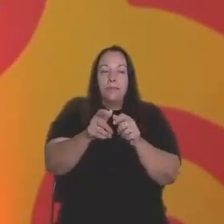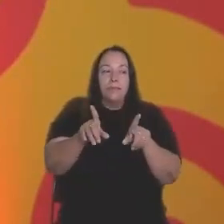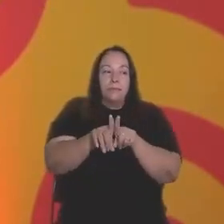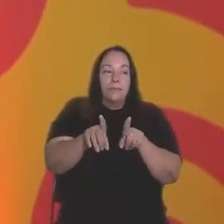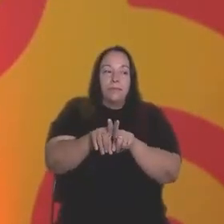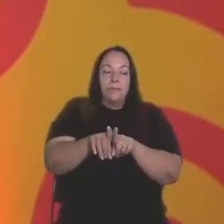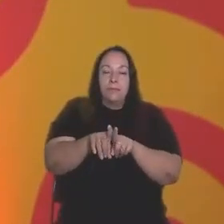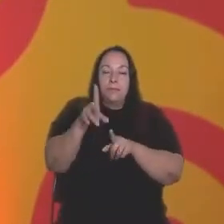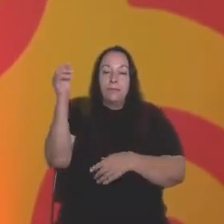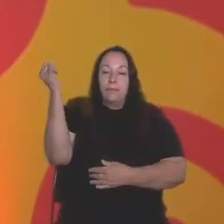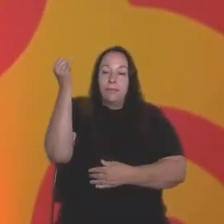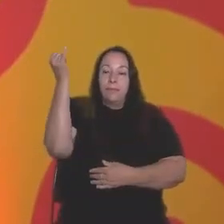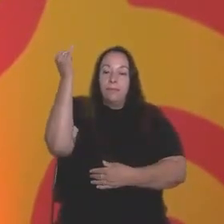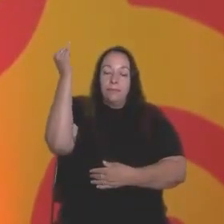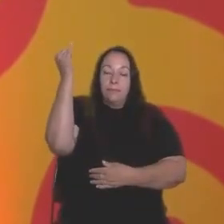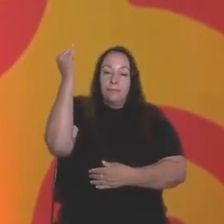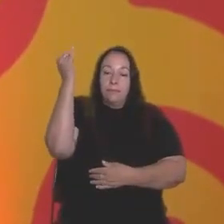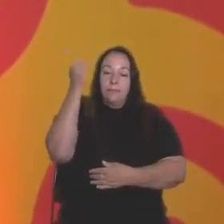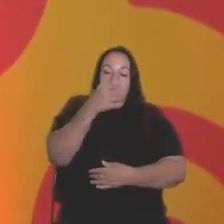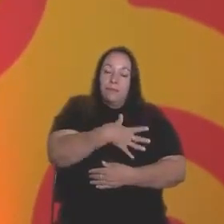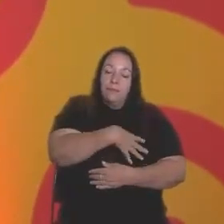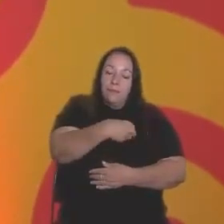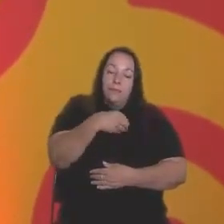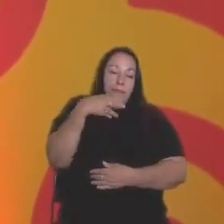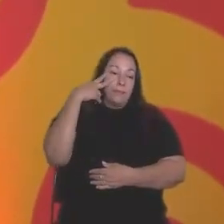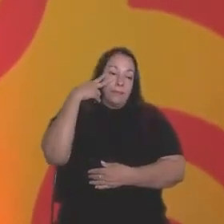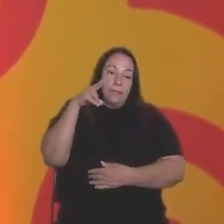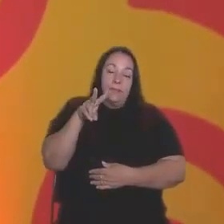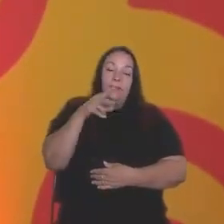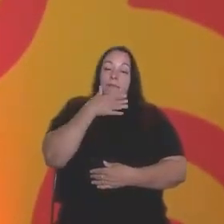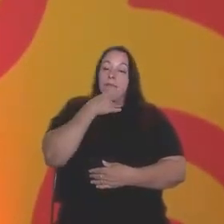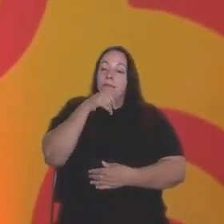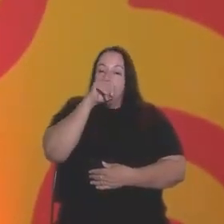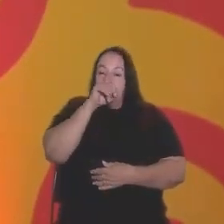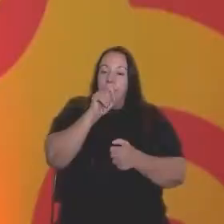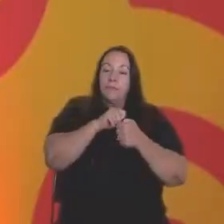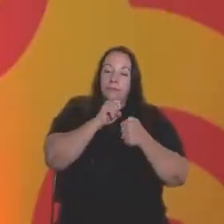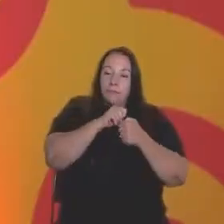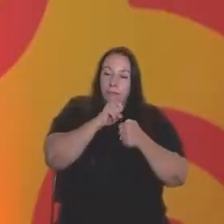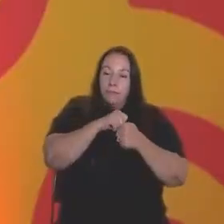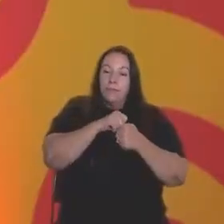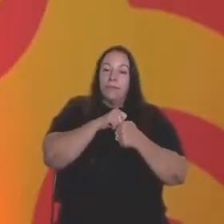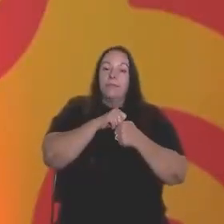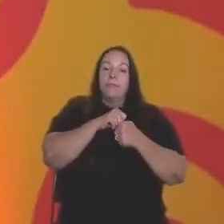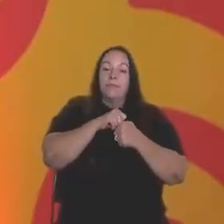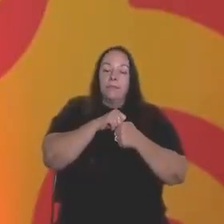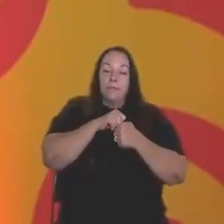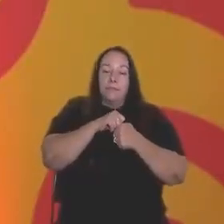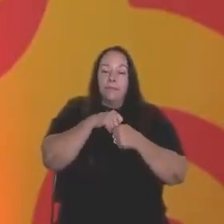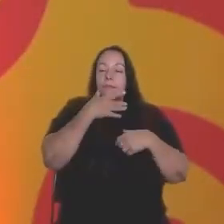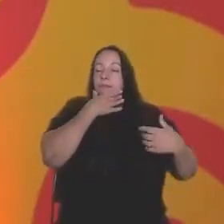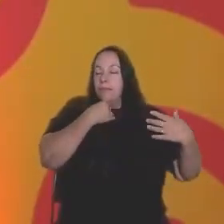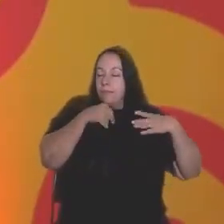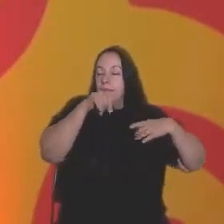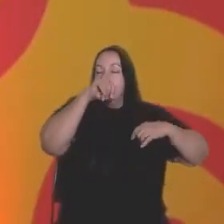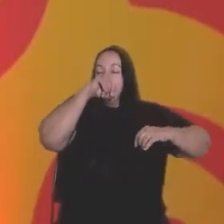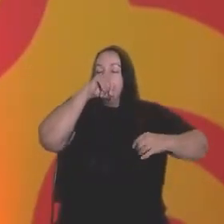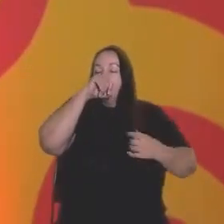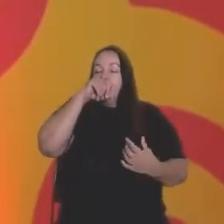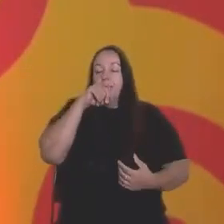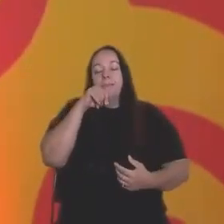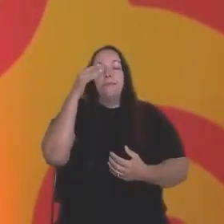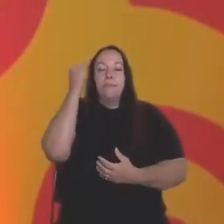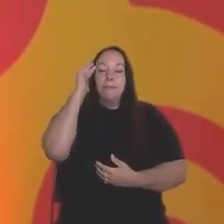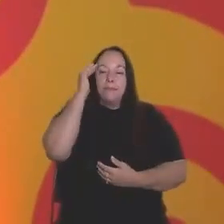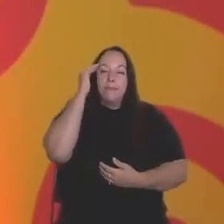também, porque é muito importante que os filhos vejam os pais fazendo. Os filhos enxerguem que os pais estão comprando aquela ideia